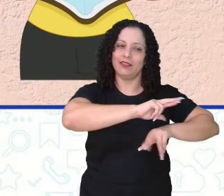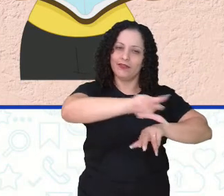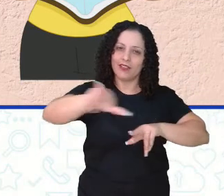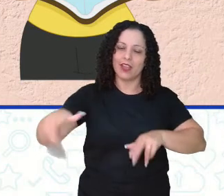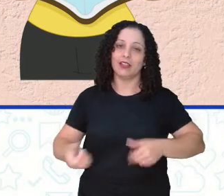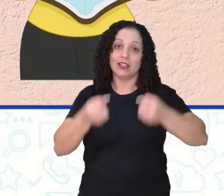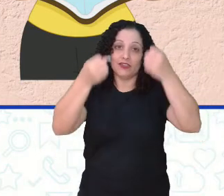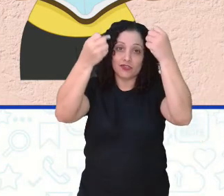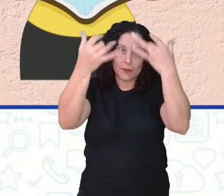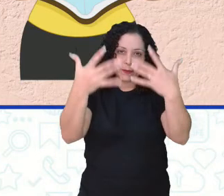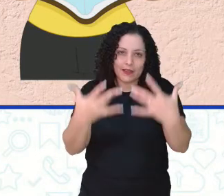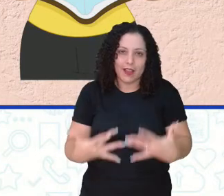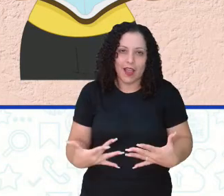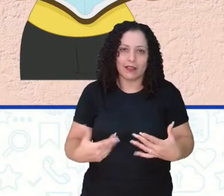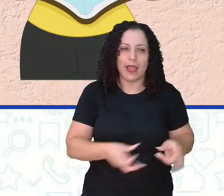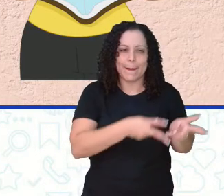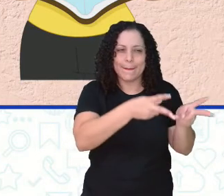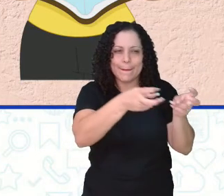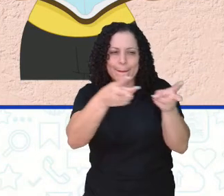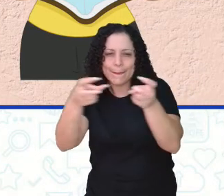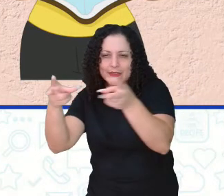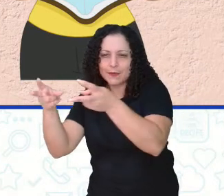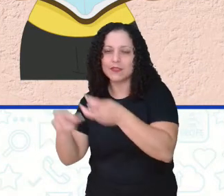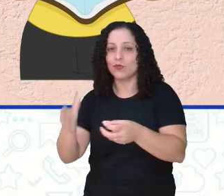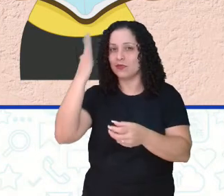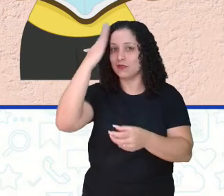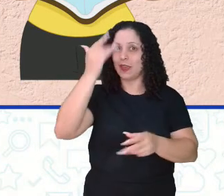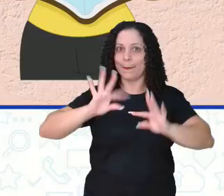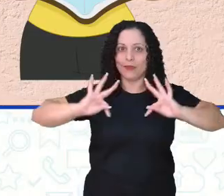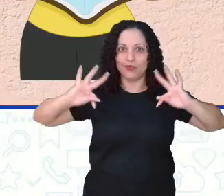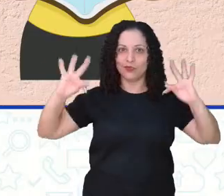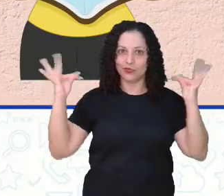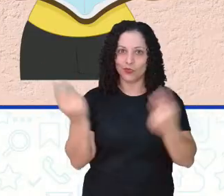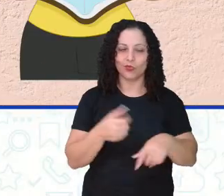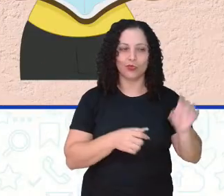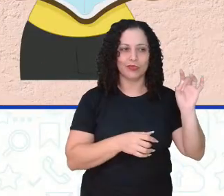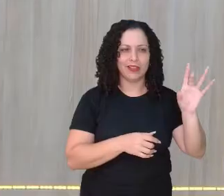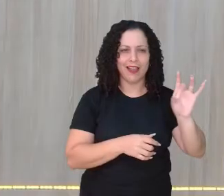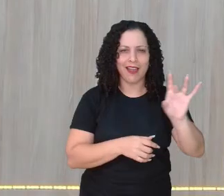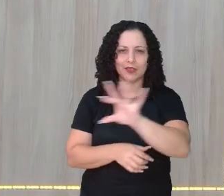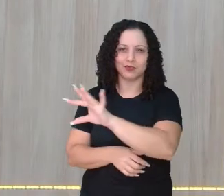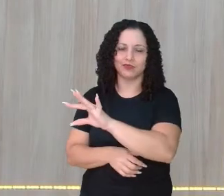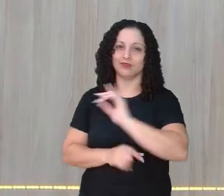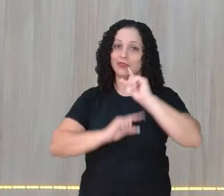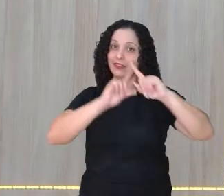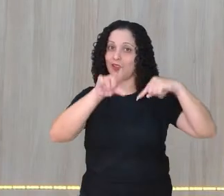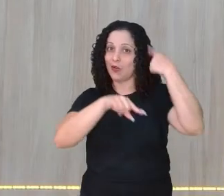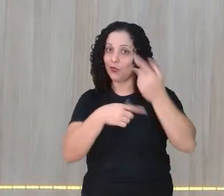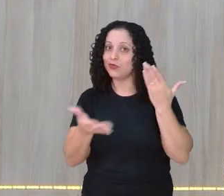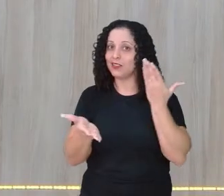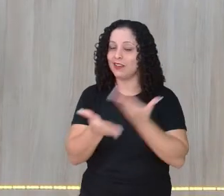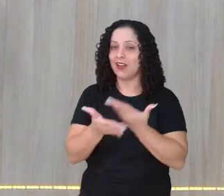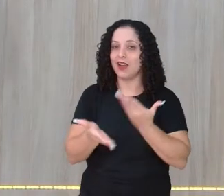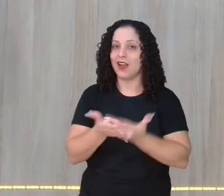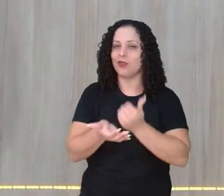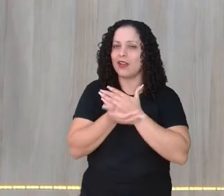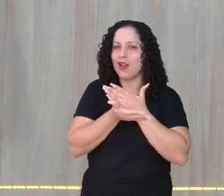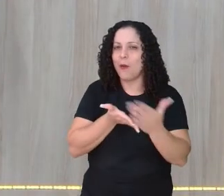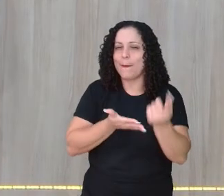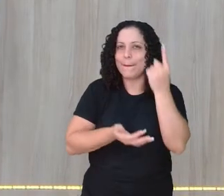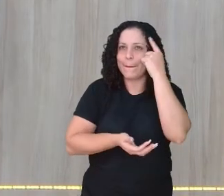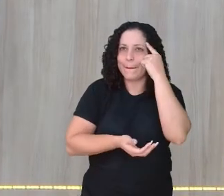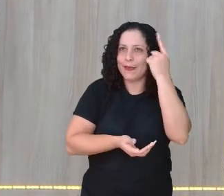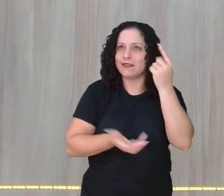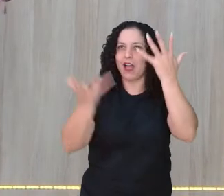fatos por sua ótica, ele sabe de tudo sobre os outros personagens. Na próxima aula, a gente vai começar pensando